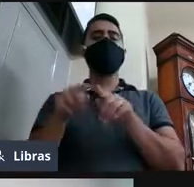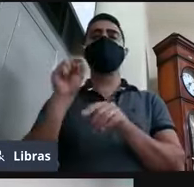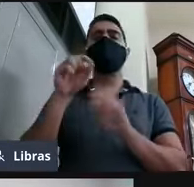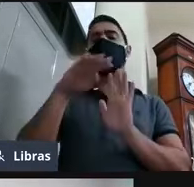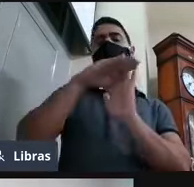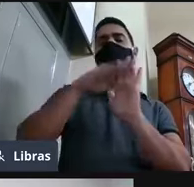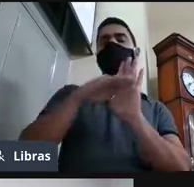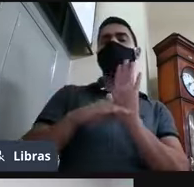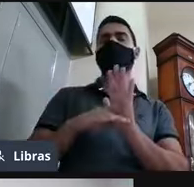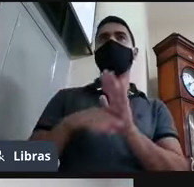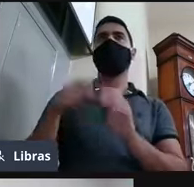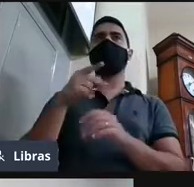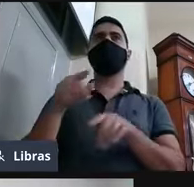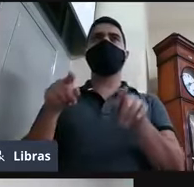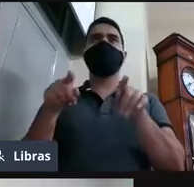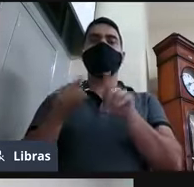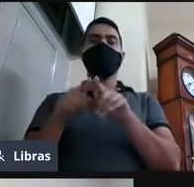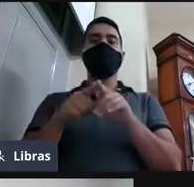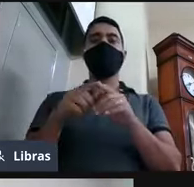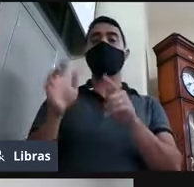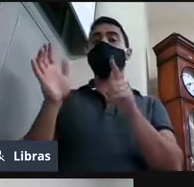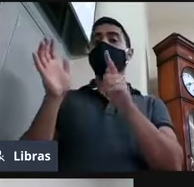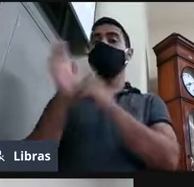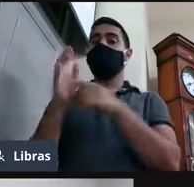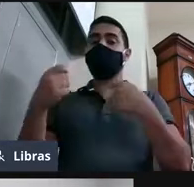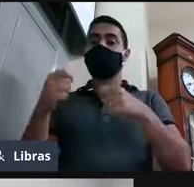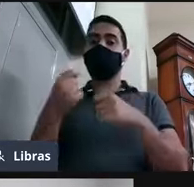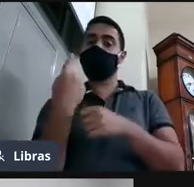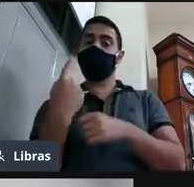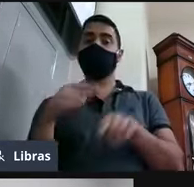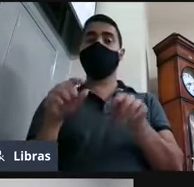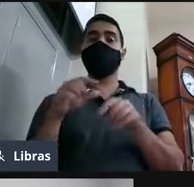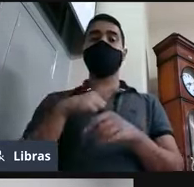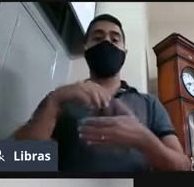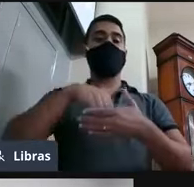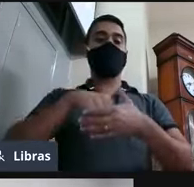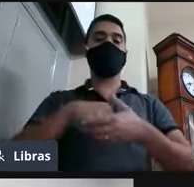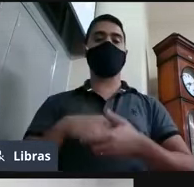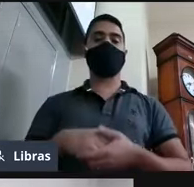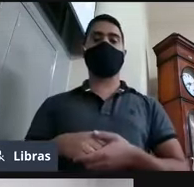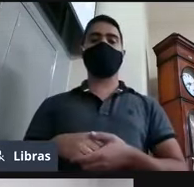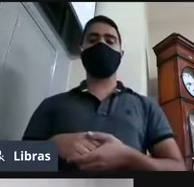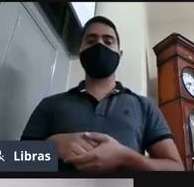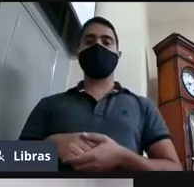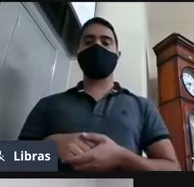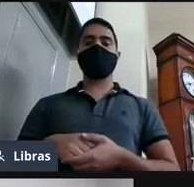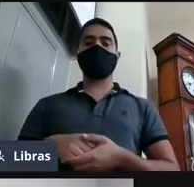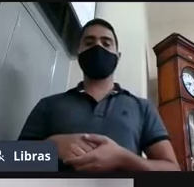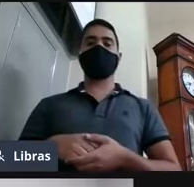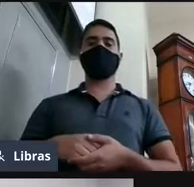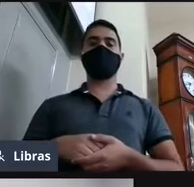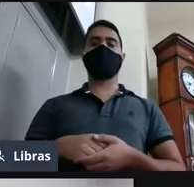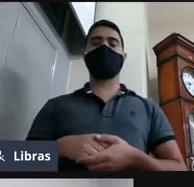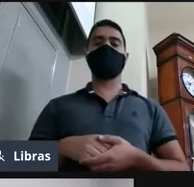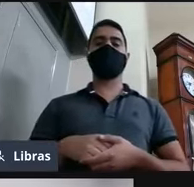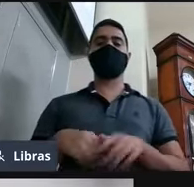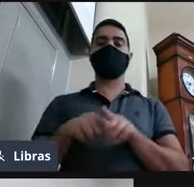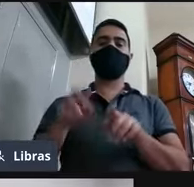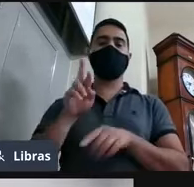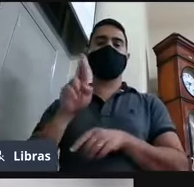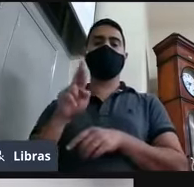prestação de contas, considerando em causa a documentação mencionada no item 1 deste voto, bem como a documentação referente da defesa apresentada quanto